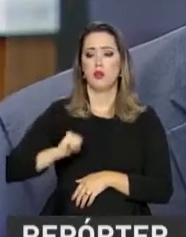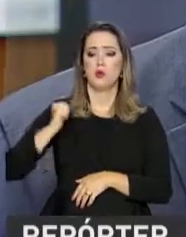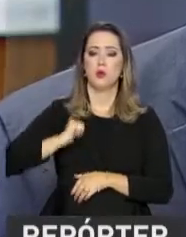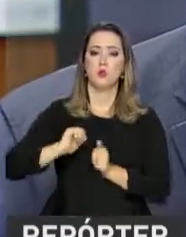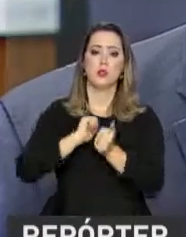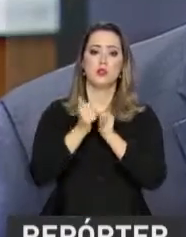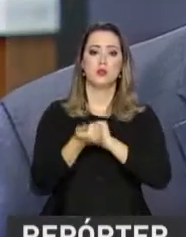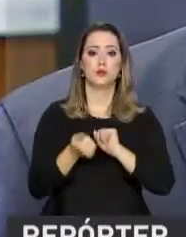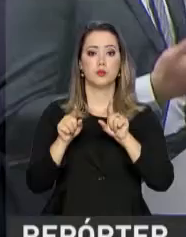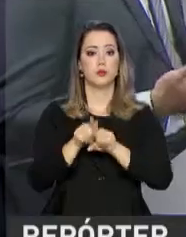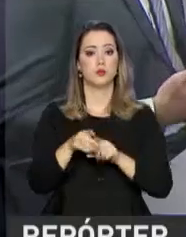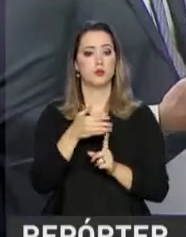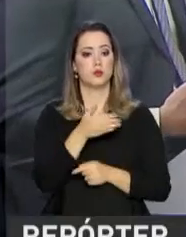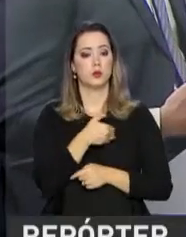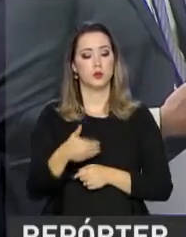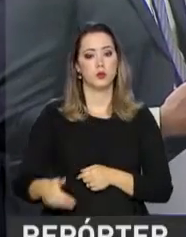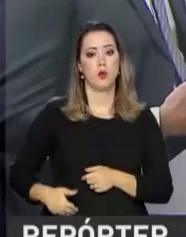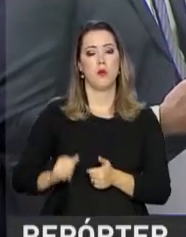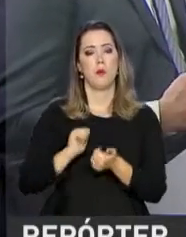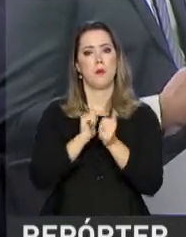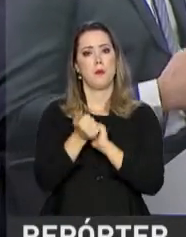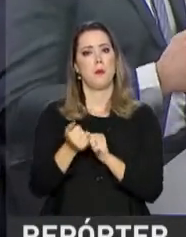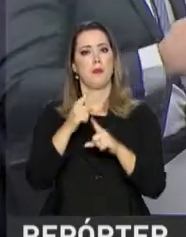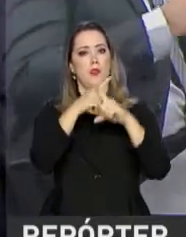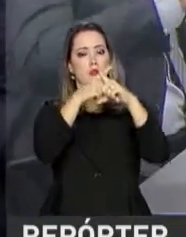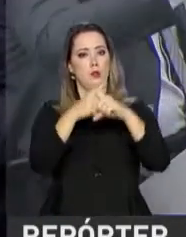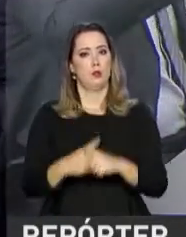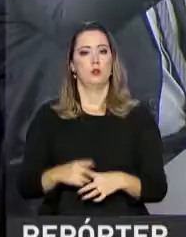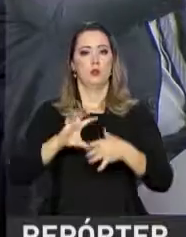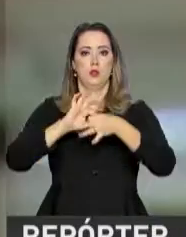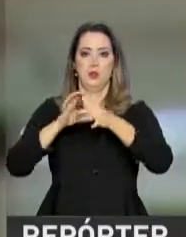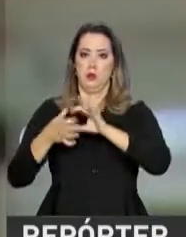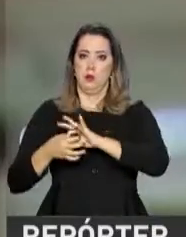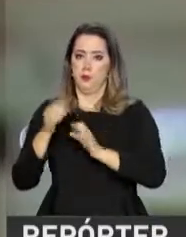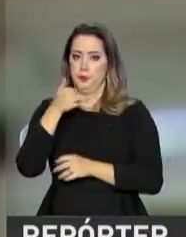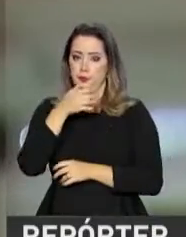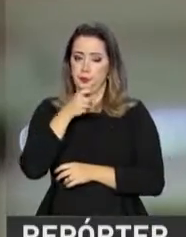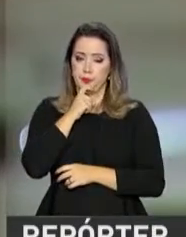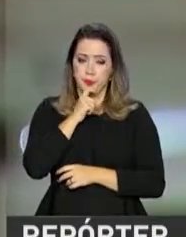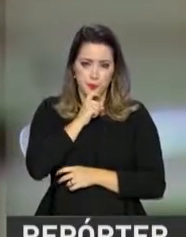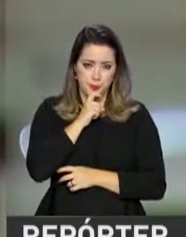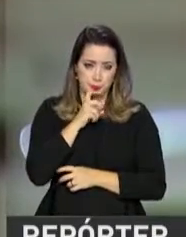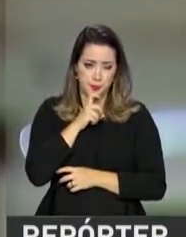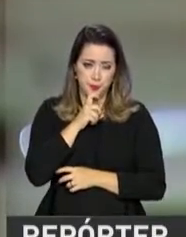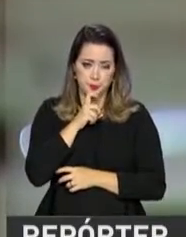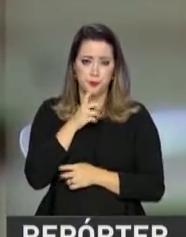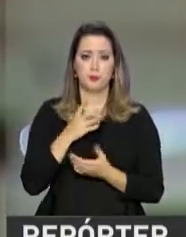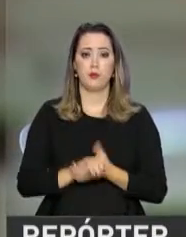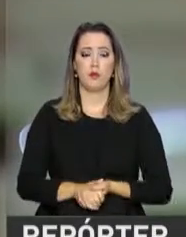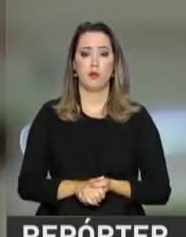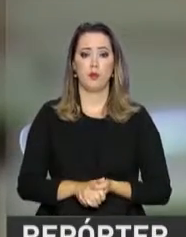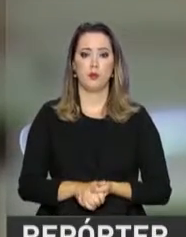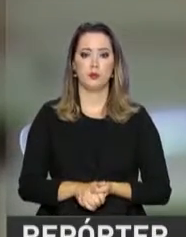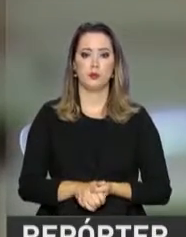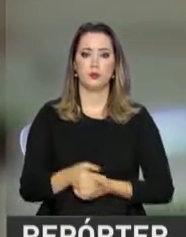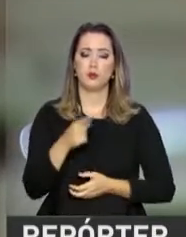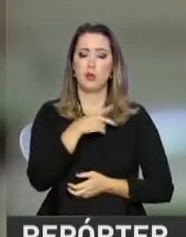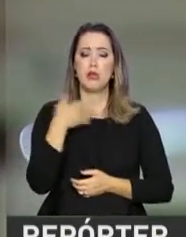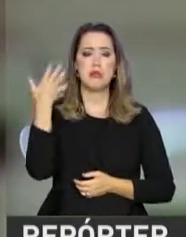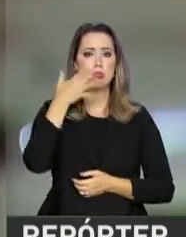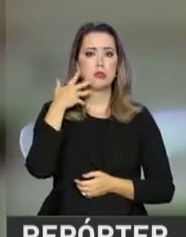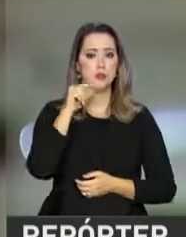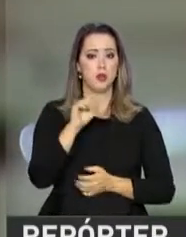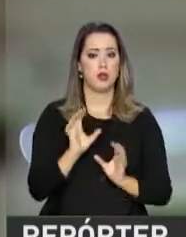olimpíadas governança no esporte jogos olímpicos de inverno a área social nós reiniciamos os